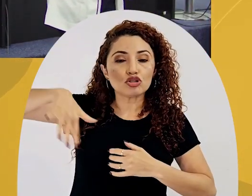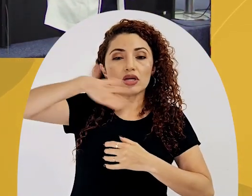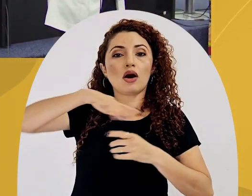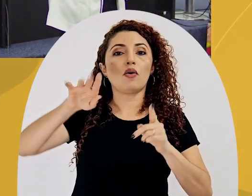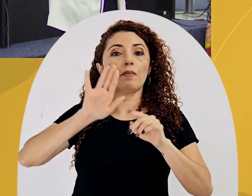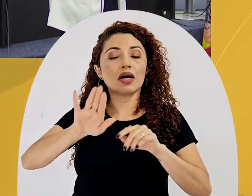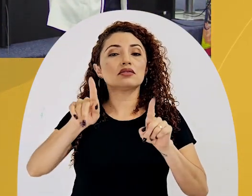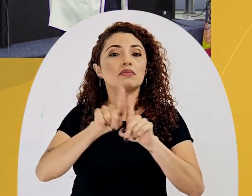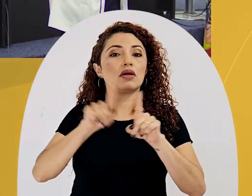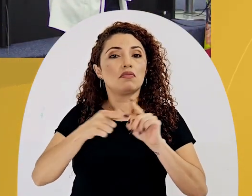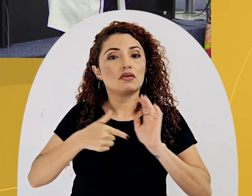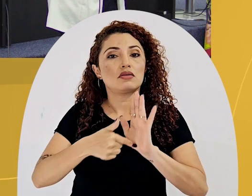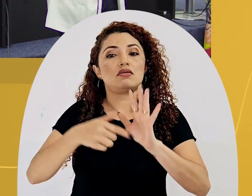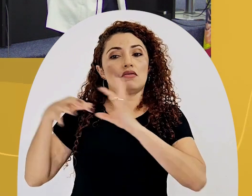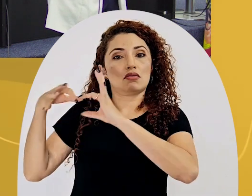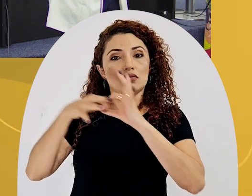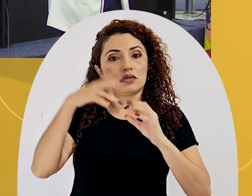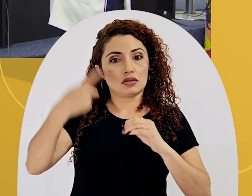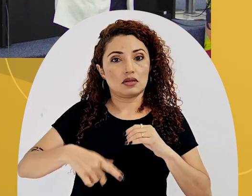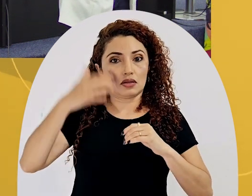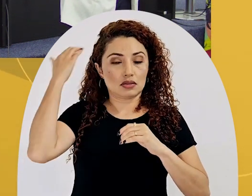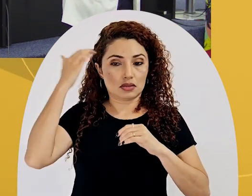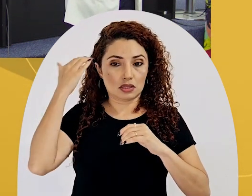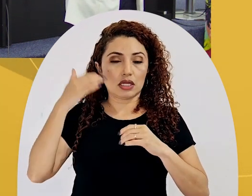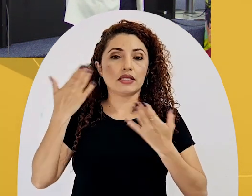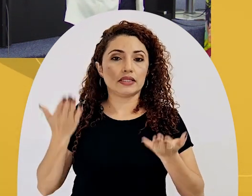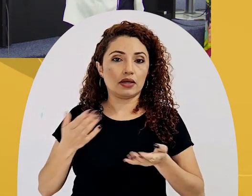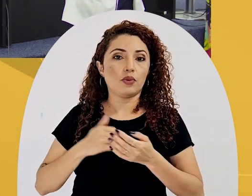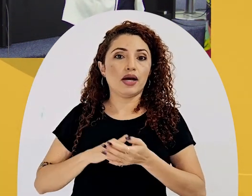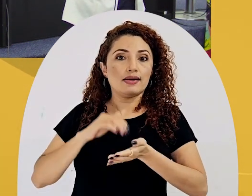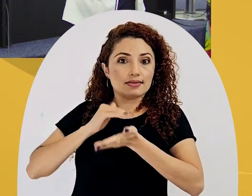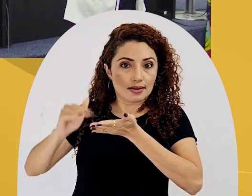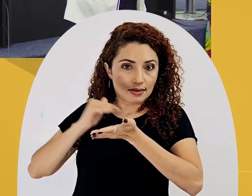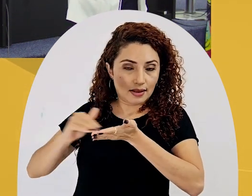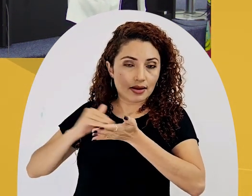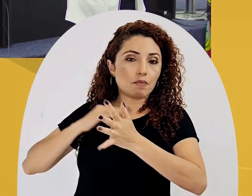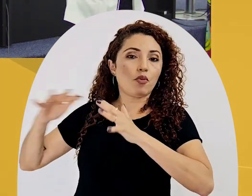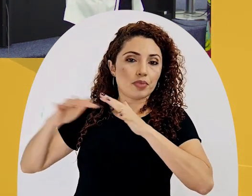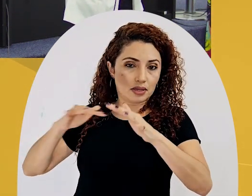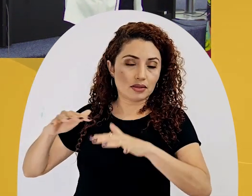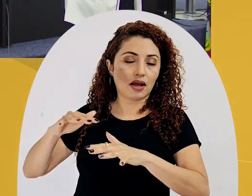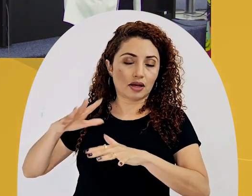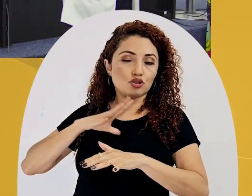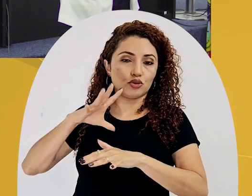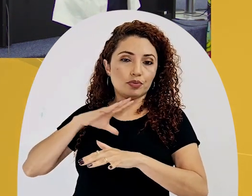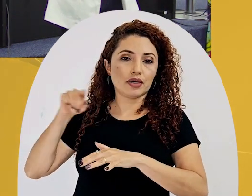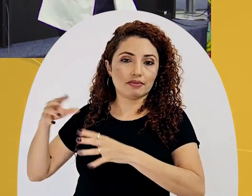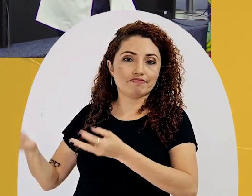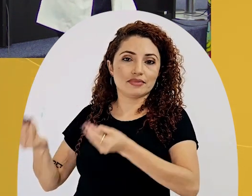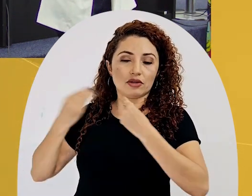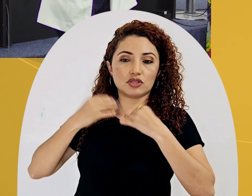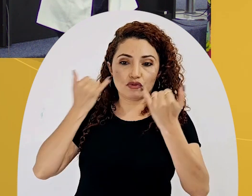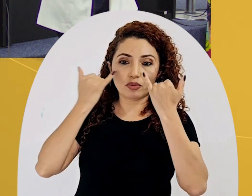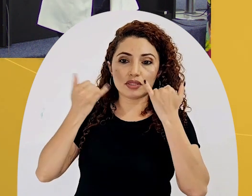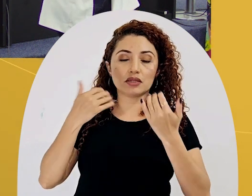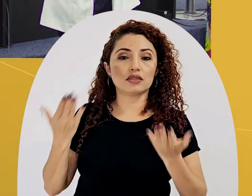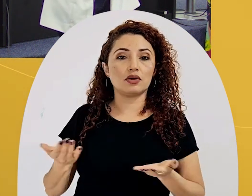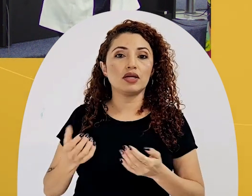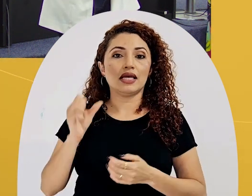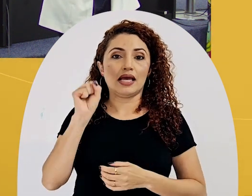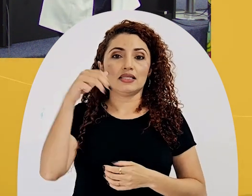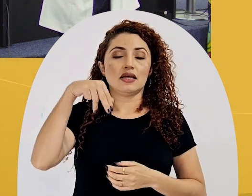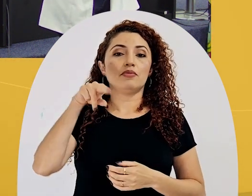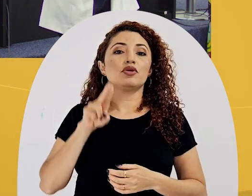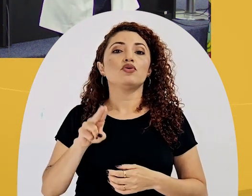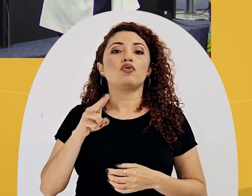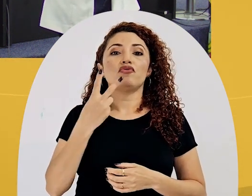pela gente, pela Secretaria de Mobilidade Urbana. Na SMU, 21% são mulheres. Ali no gráfico, aquela